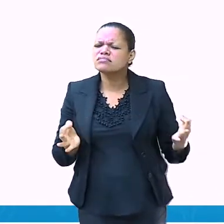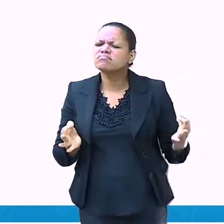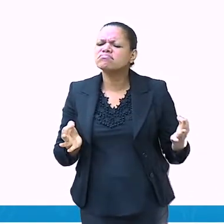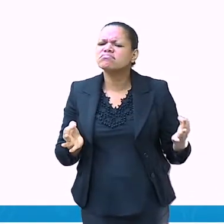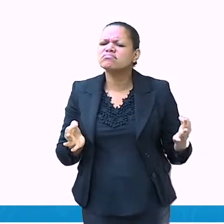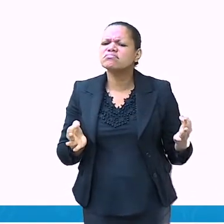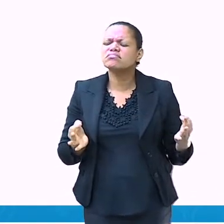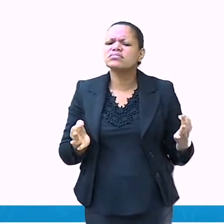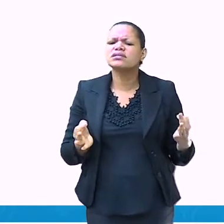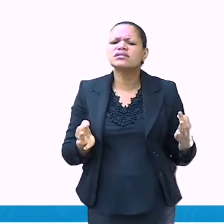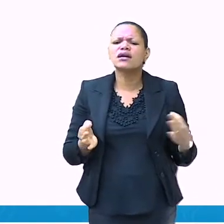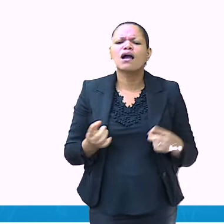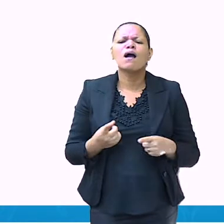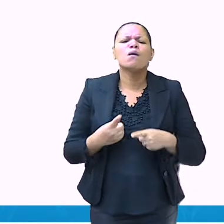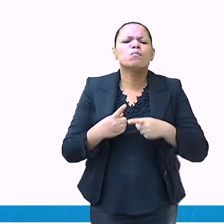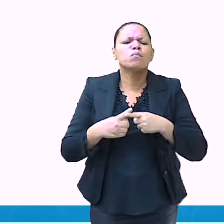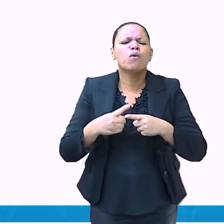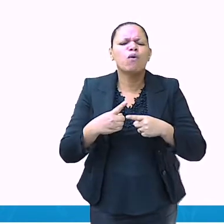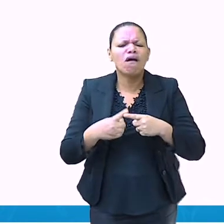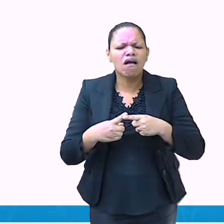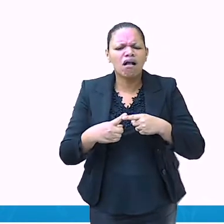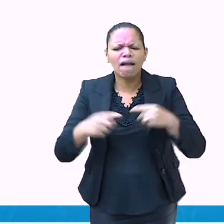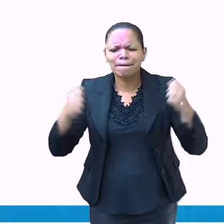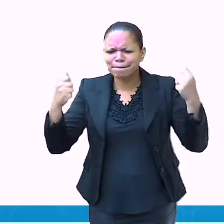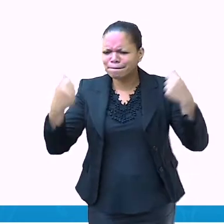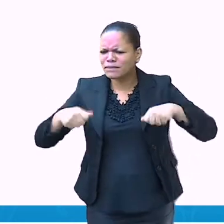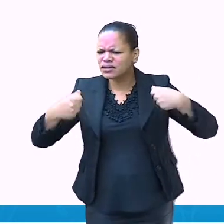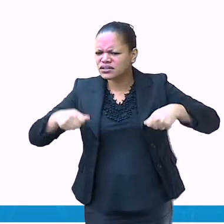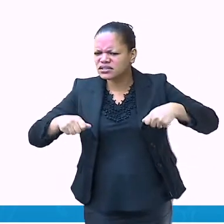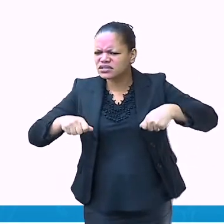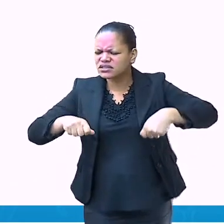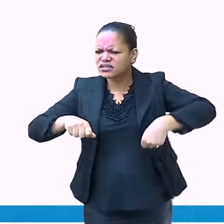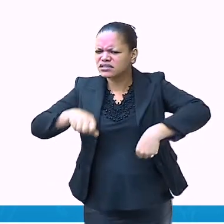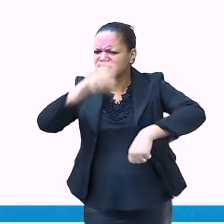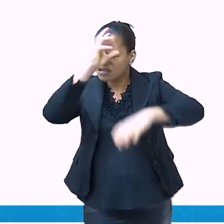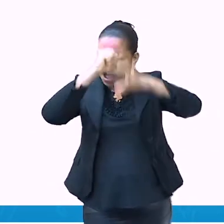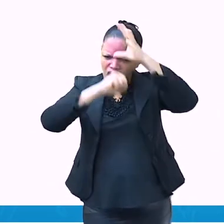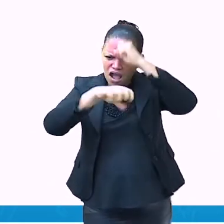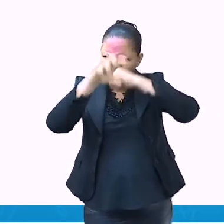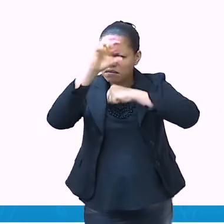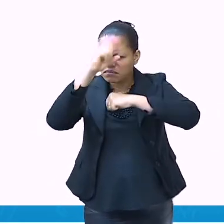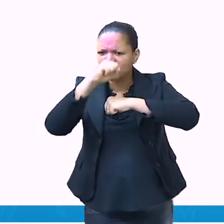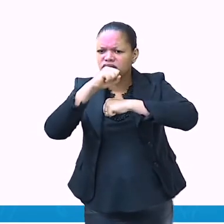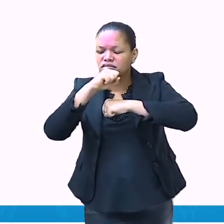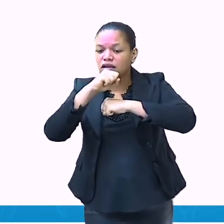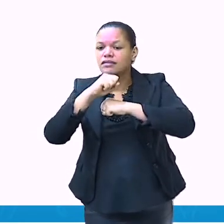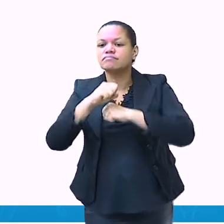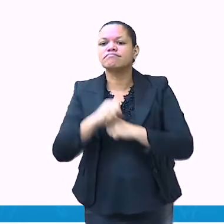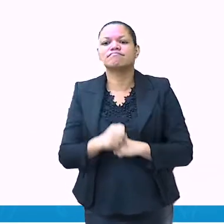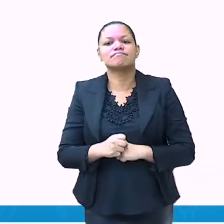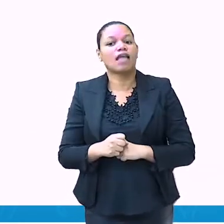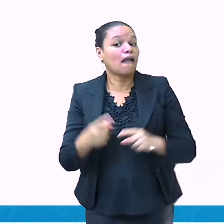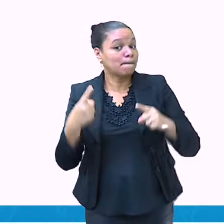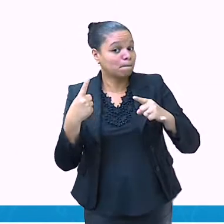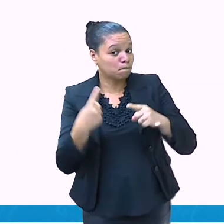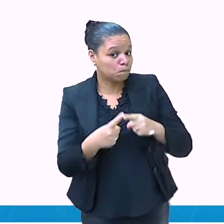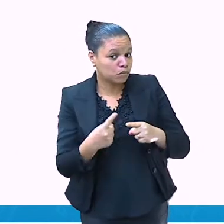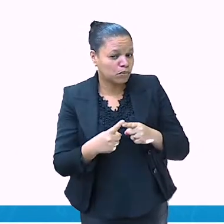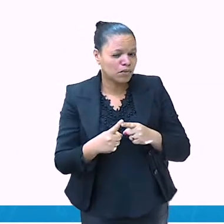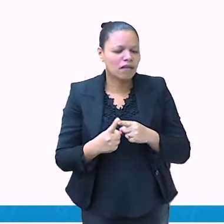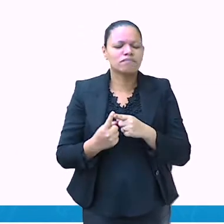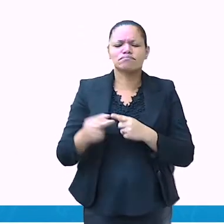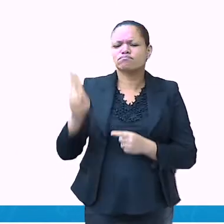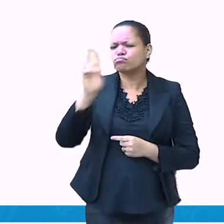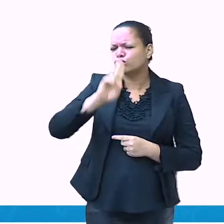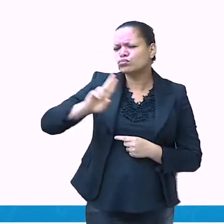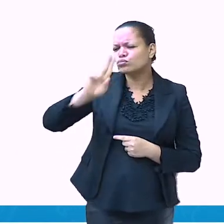aprender isso? Normalmente, o aluno, ele aprende aí para que a gente chegue no Enem. O Enem usa muito essa forma de